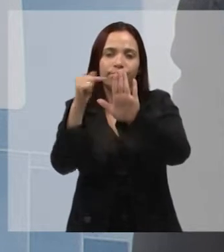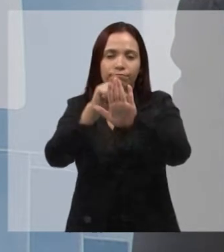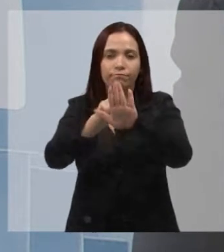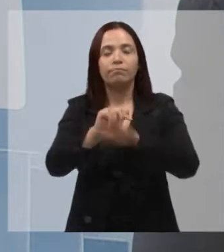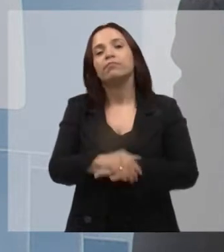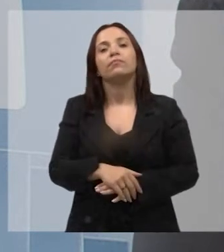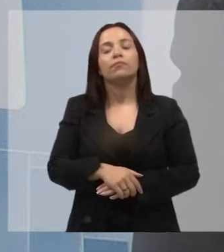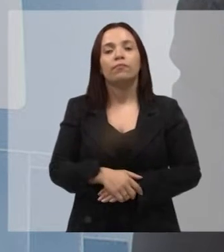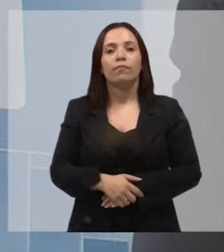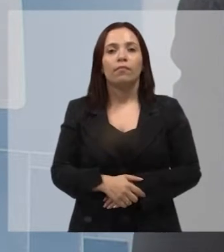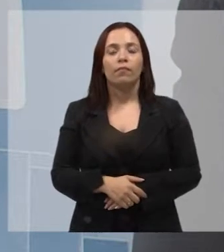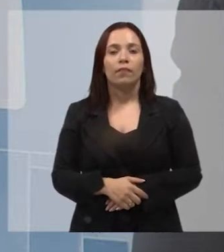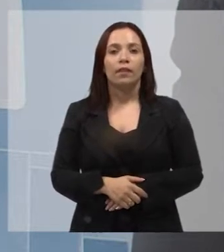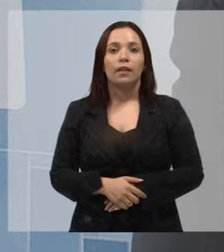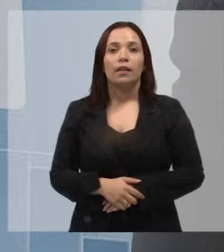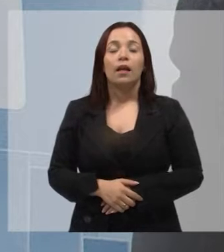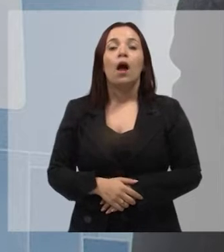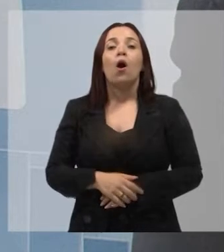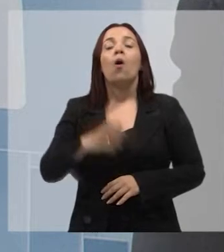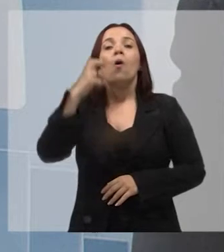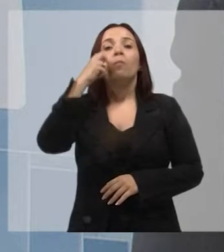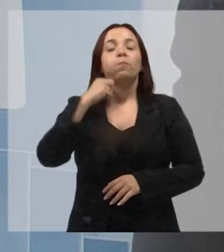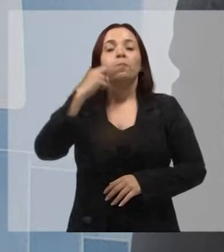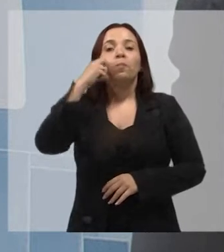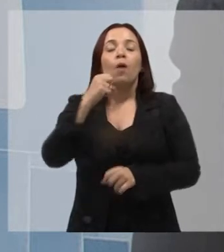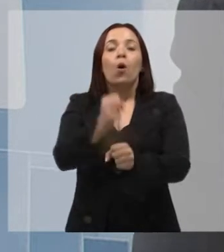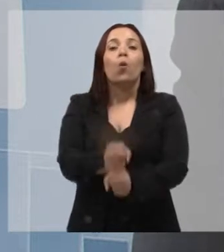a volúpia, a vontade desse lucro,